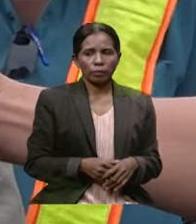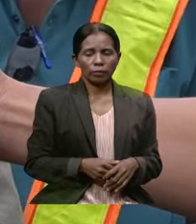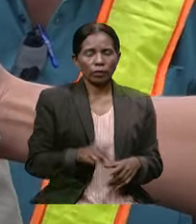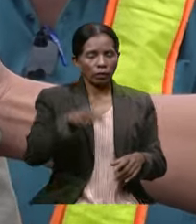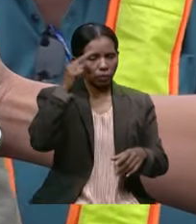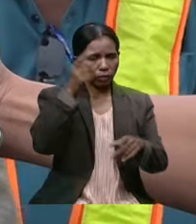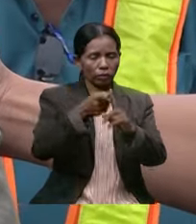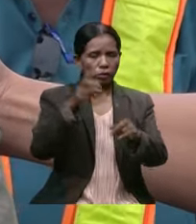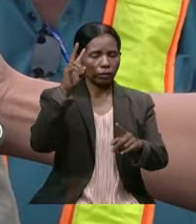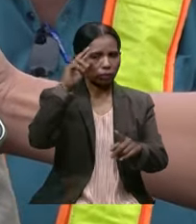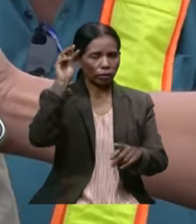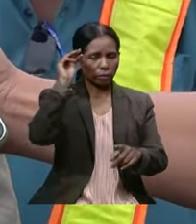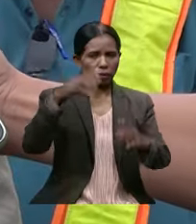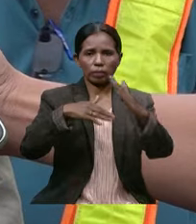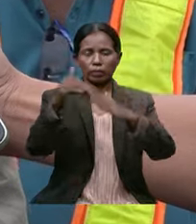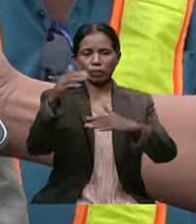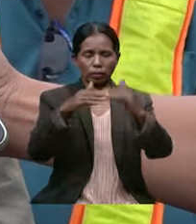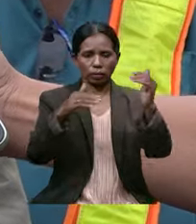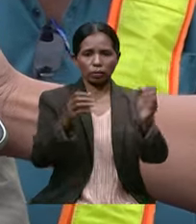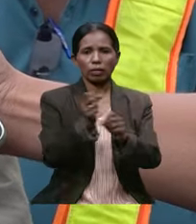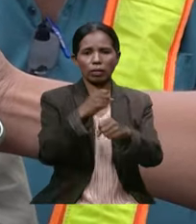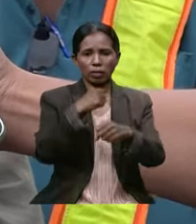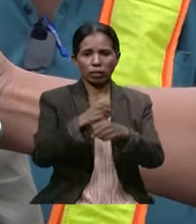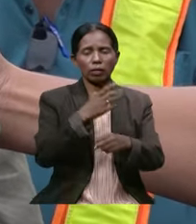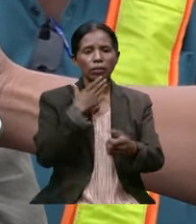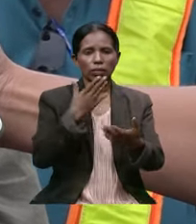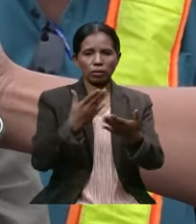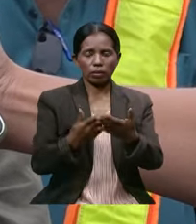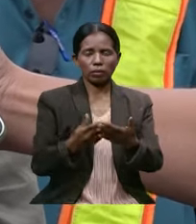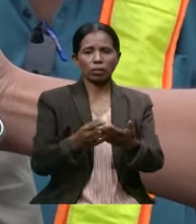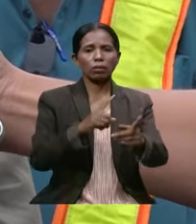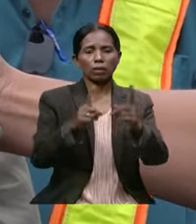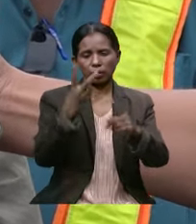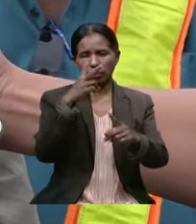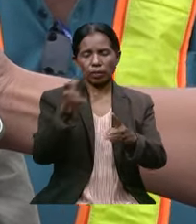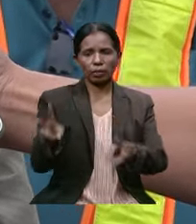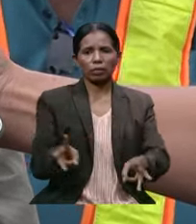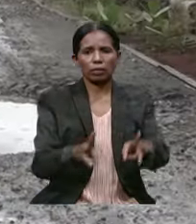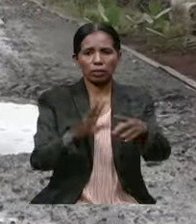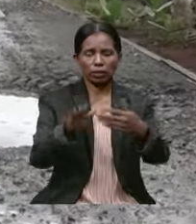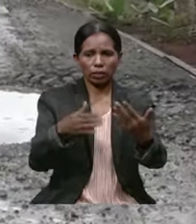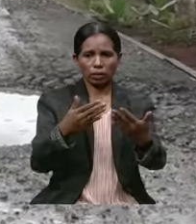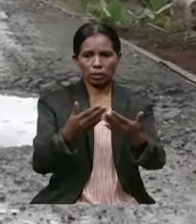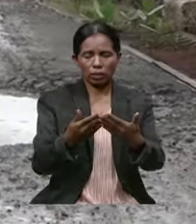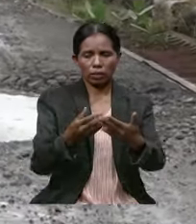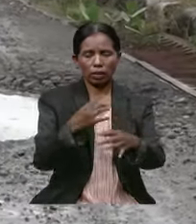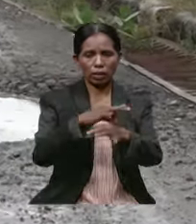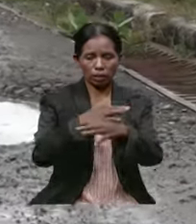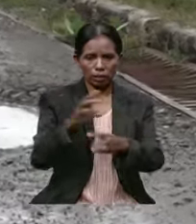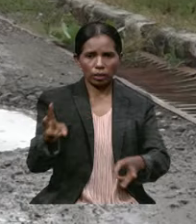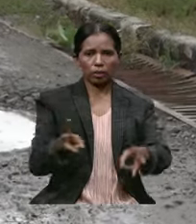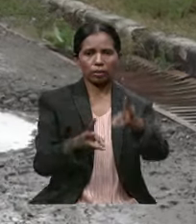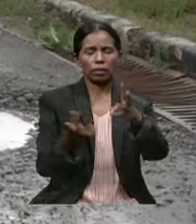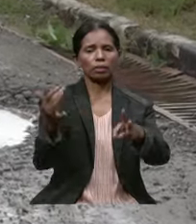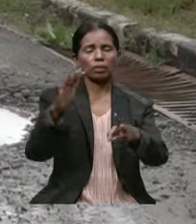Governo e o serviço ministro de infraestrutura foram na orientação da companhia Romante, devem responsabilizar a manutenção da estrada e o